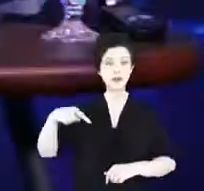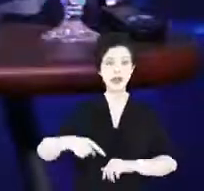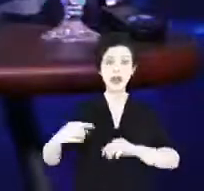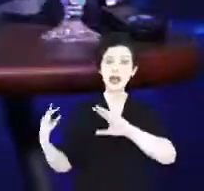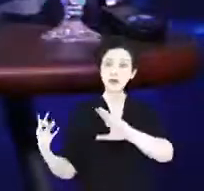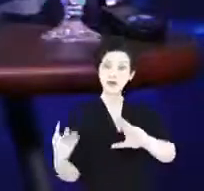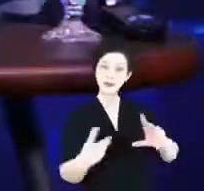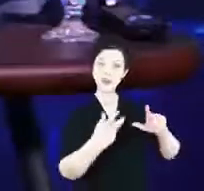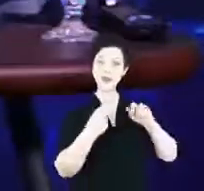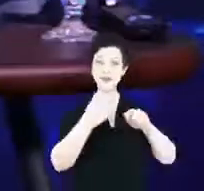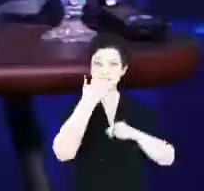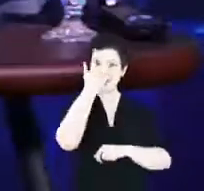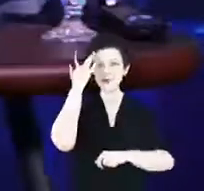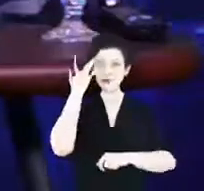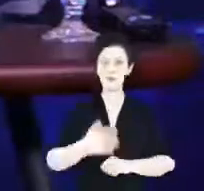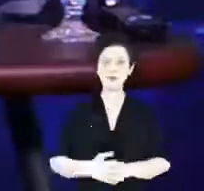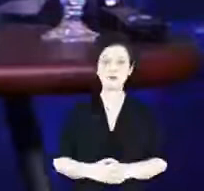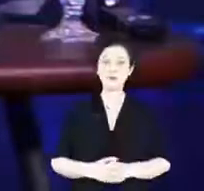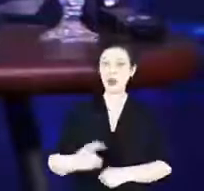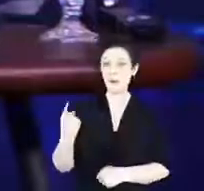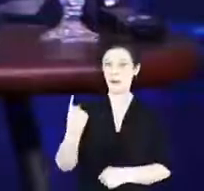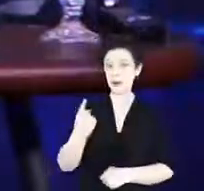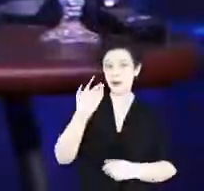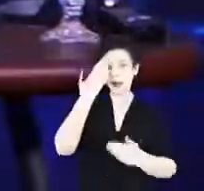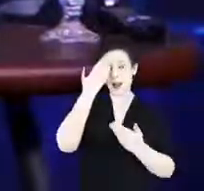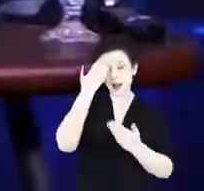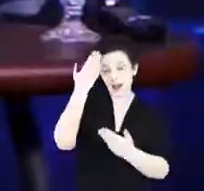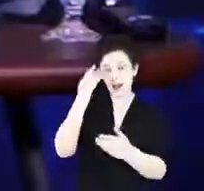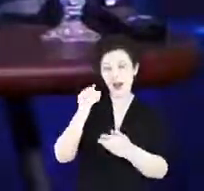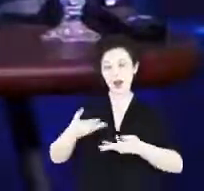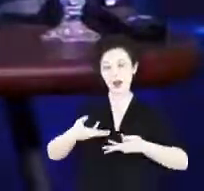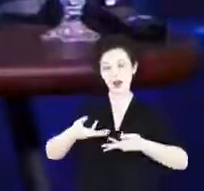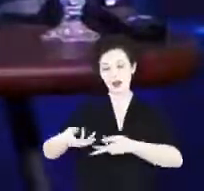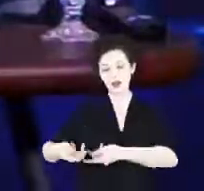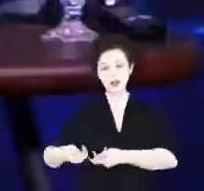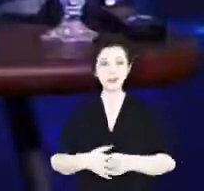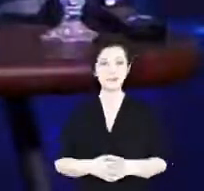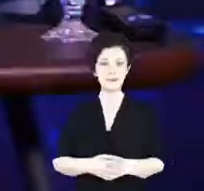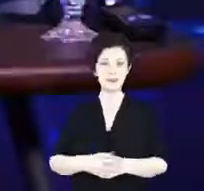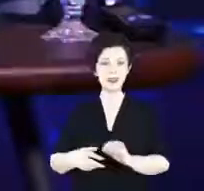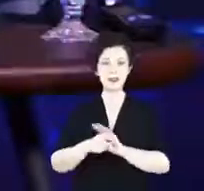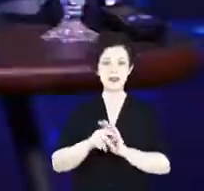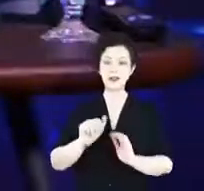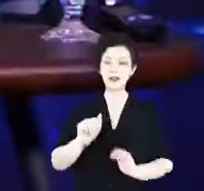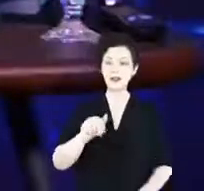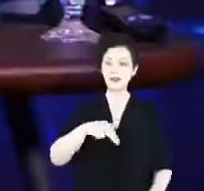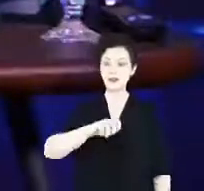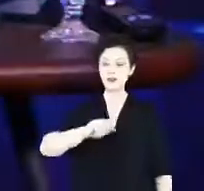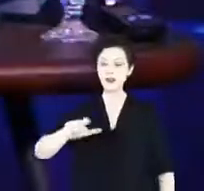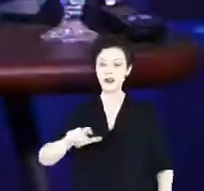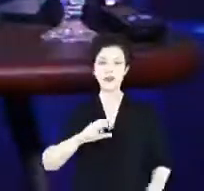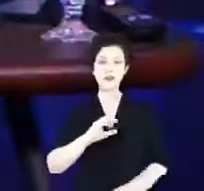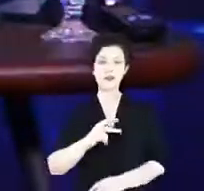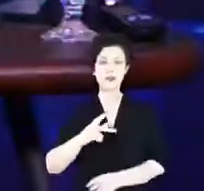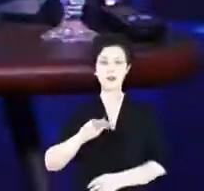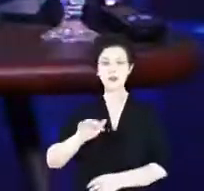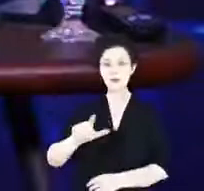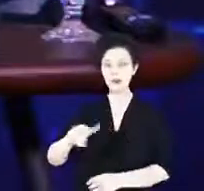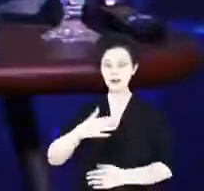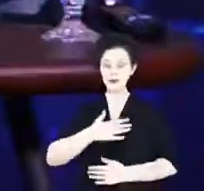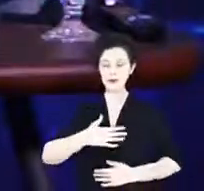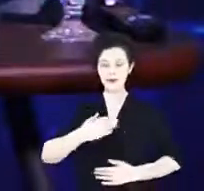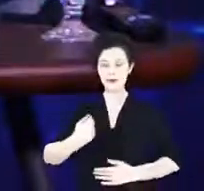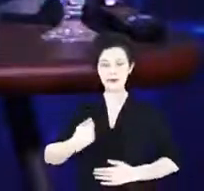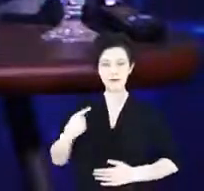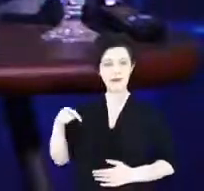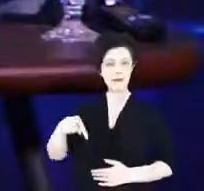todas. Primeiro, gostaria de agradecer o convite da ANEEL, da CPFL. É um prazer estar aqui para